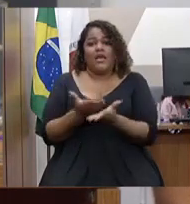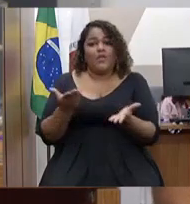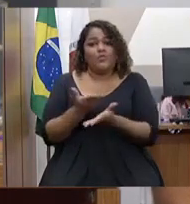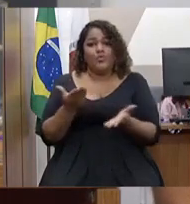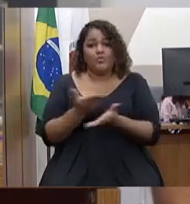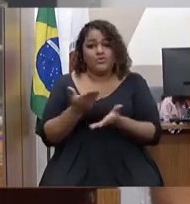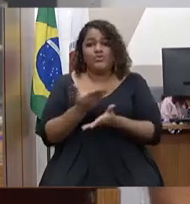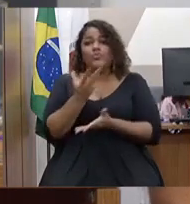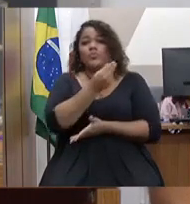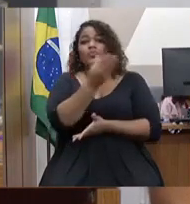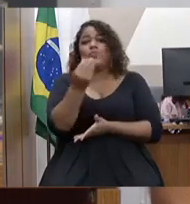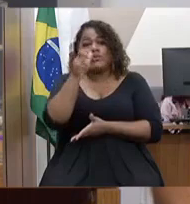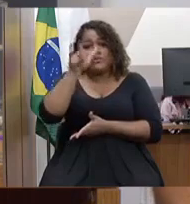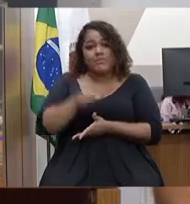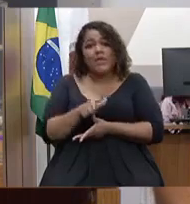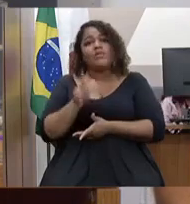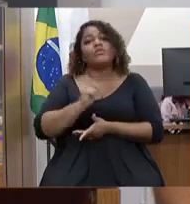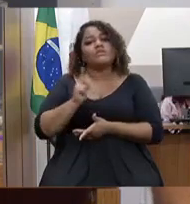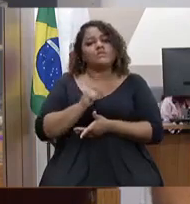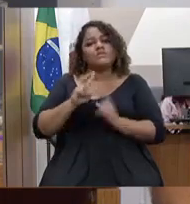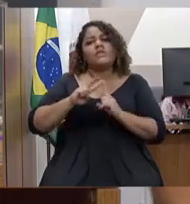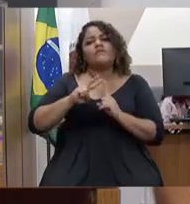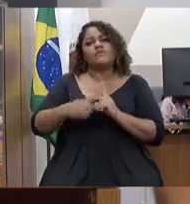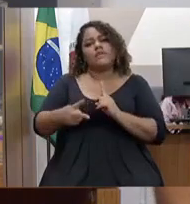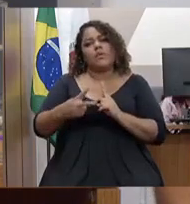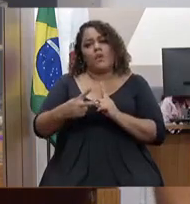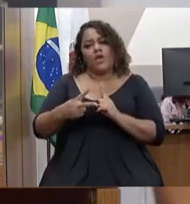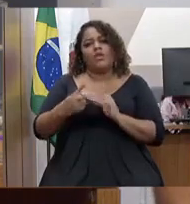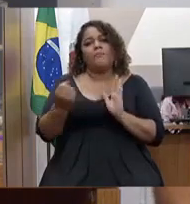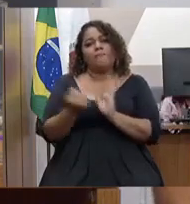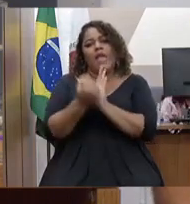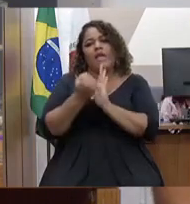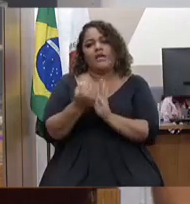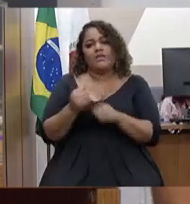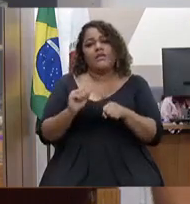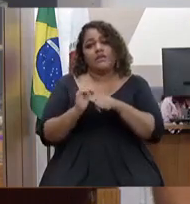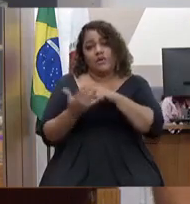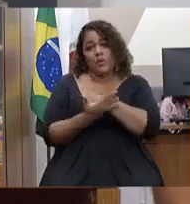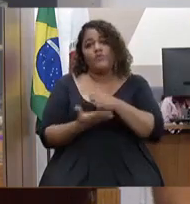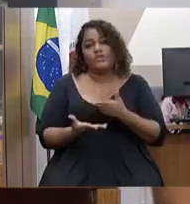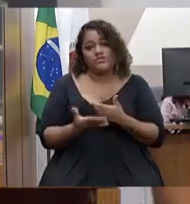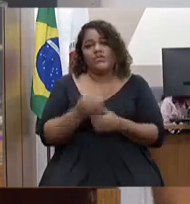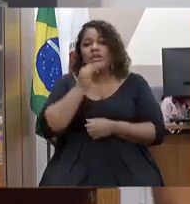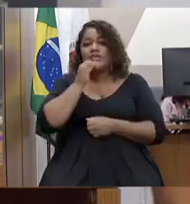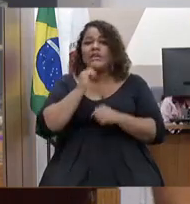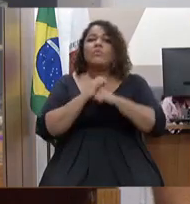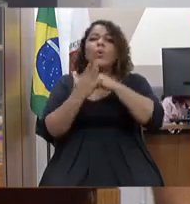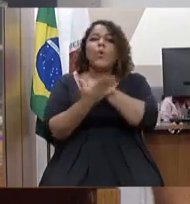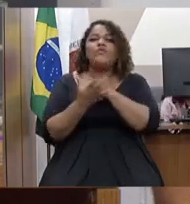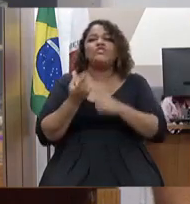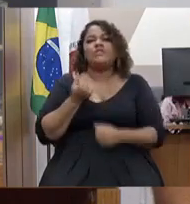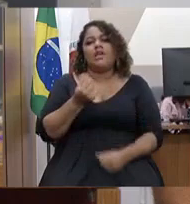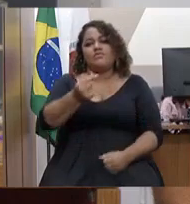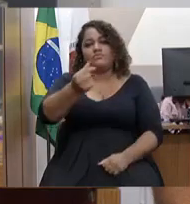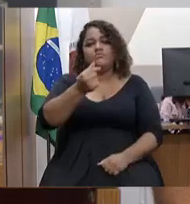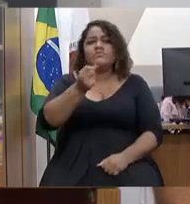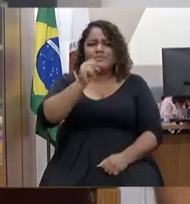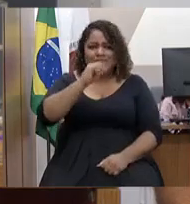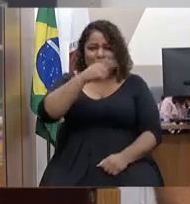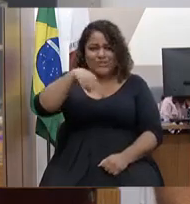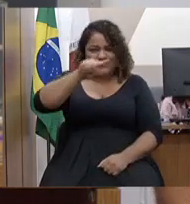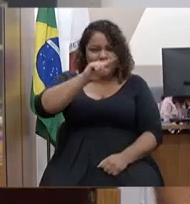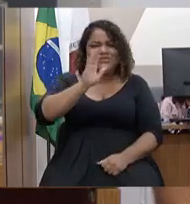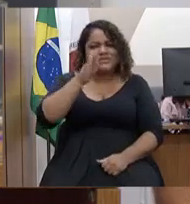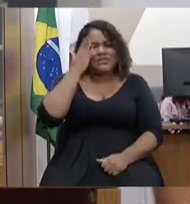covid longa é quem aqui teve né esse problema com o convite sabe que ainda tem